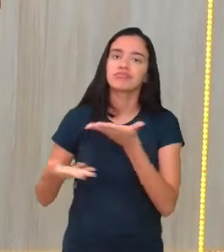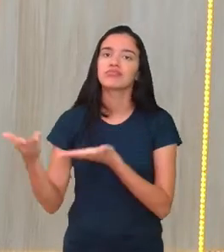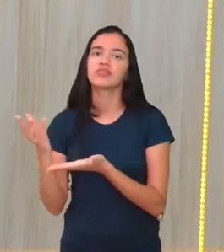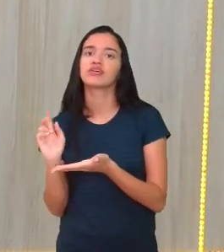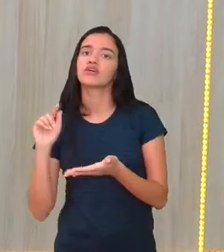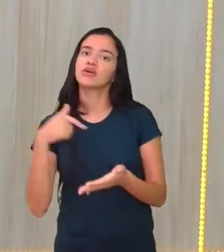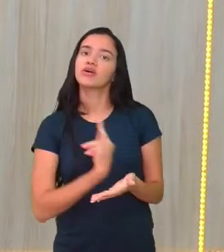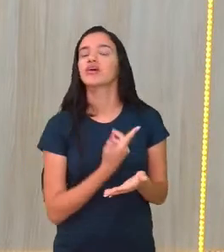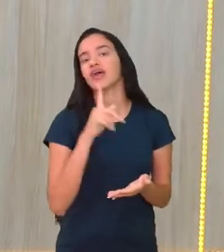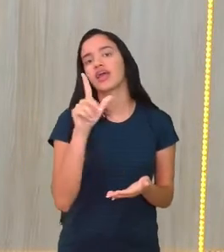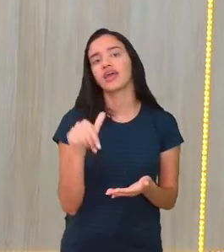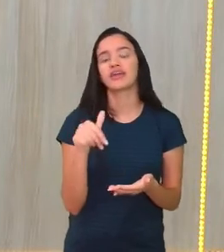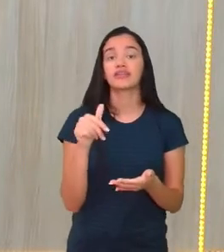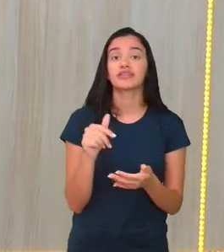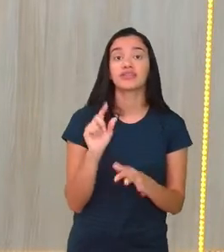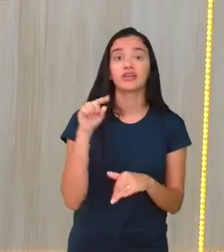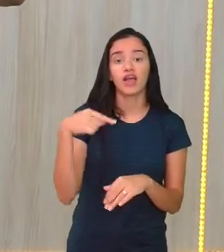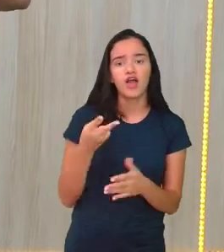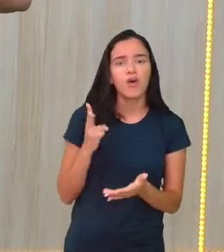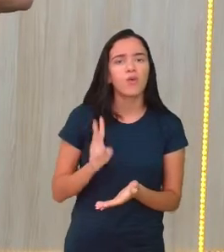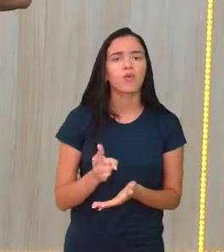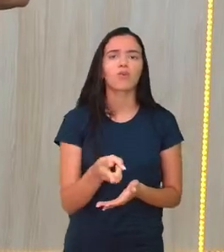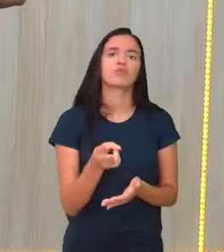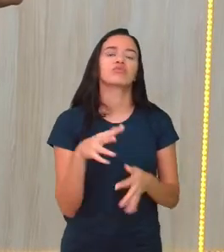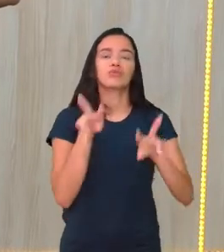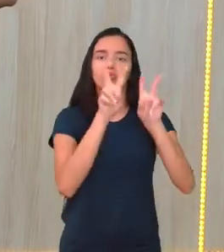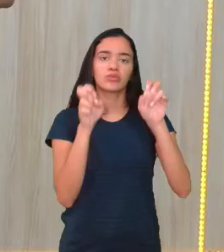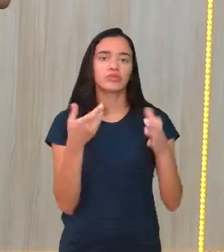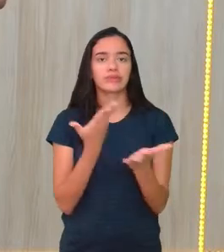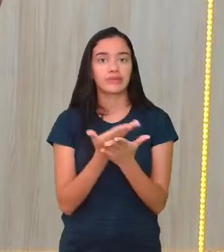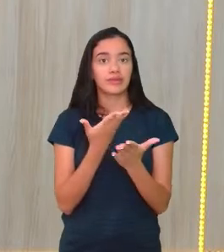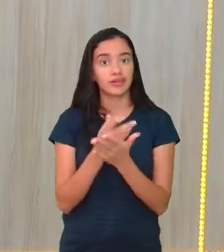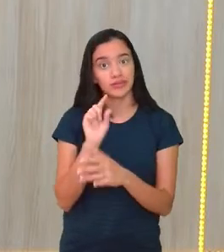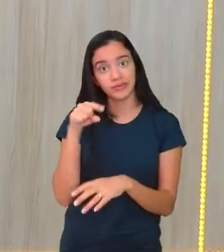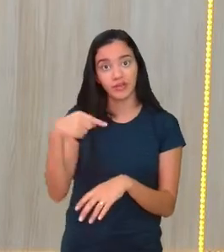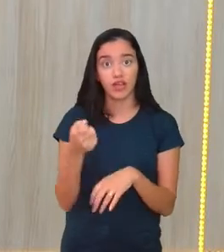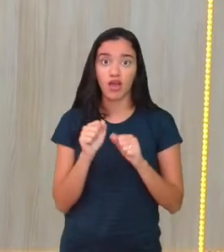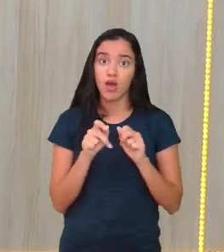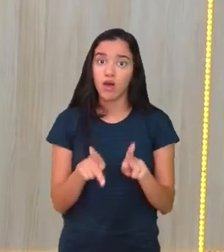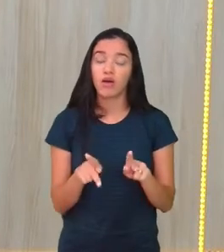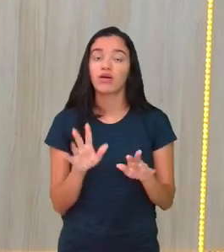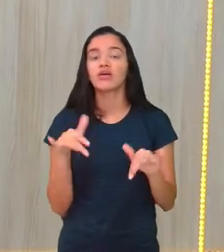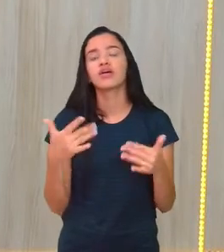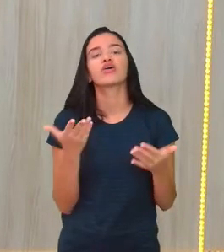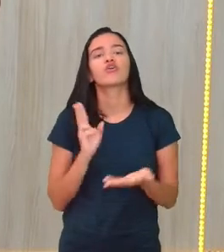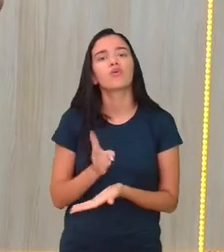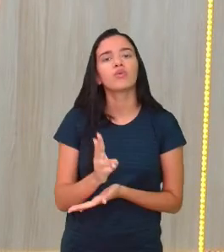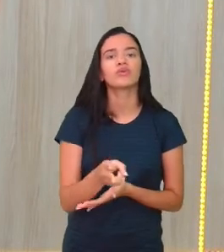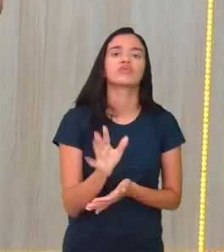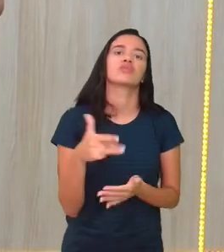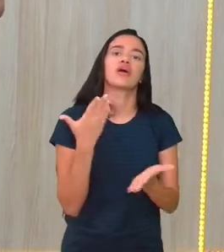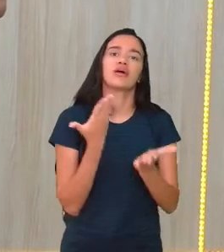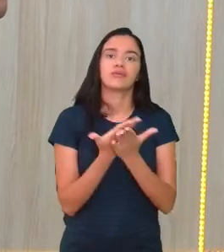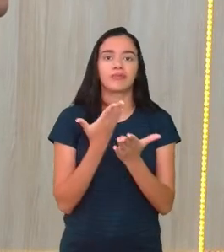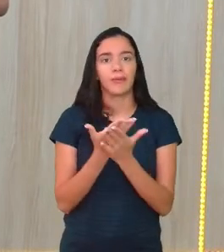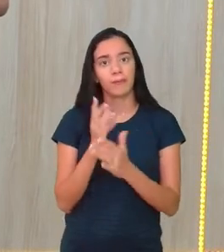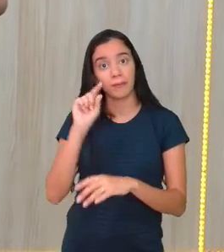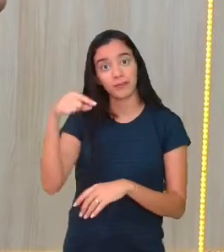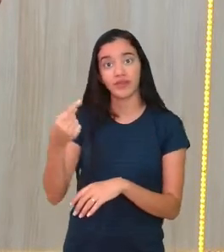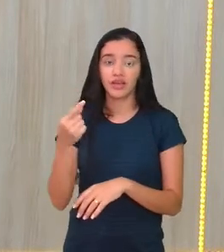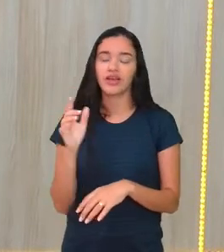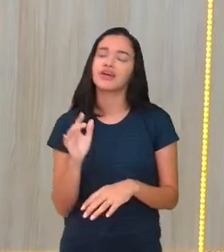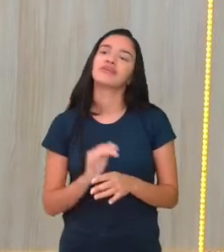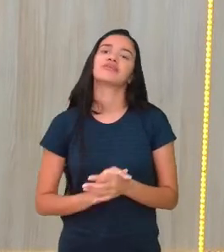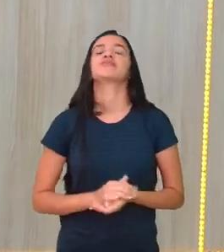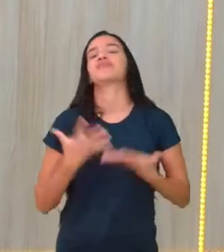a gente continua o tema da aula seguinte, tá bom? Então, a gente continua essa aula na próxima. Então, a gente